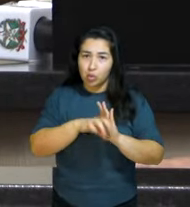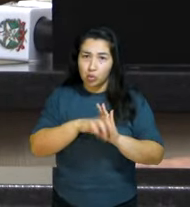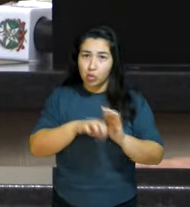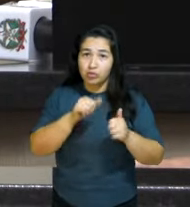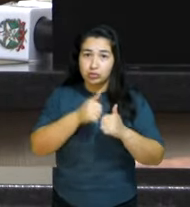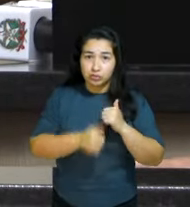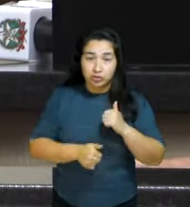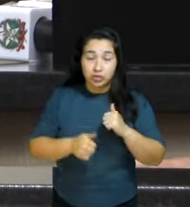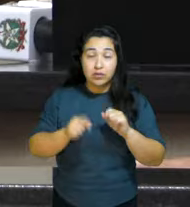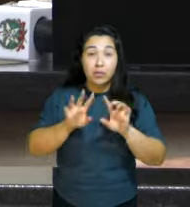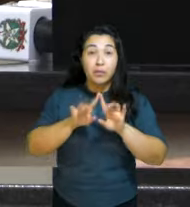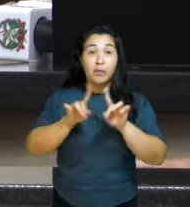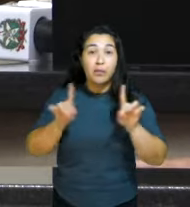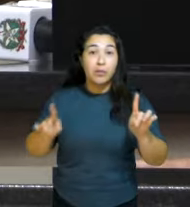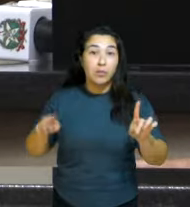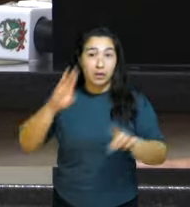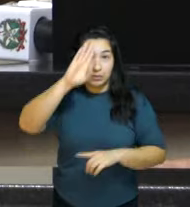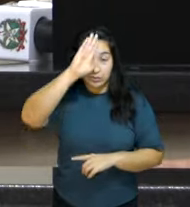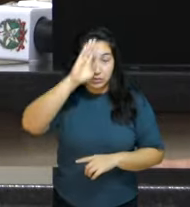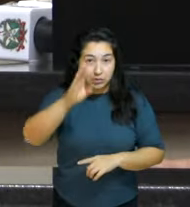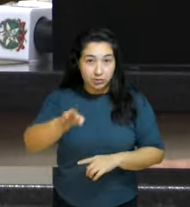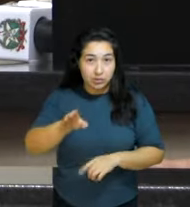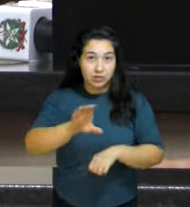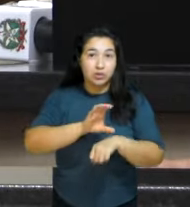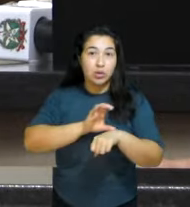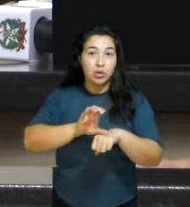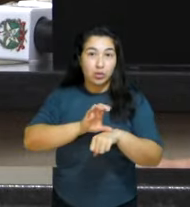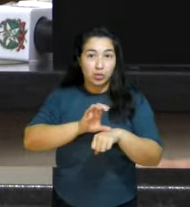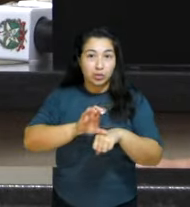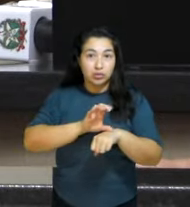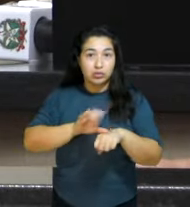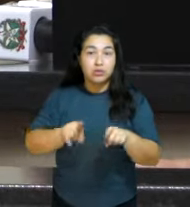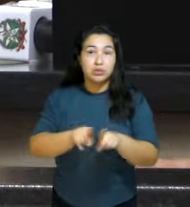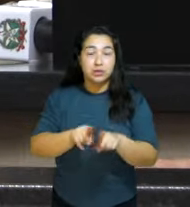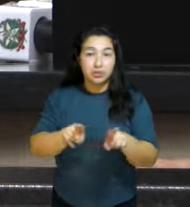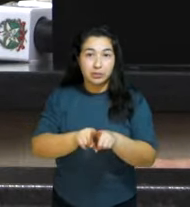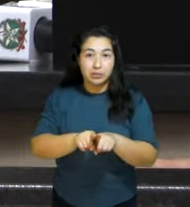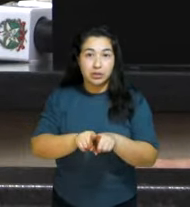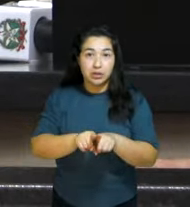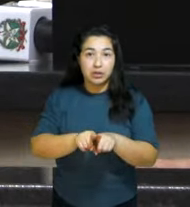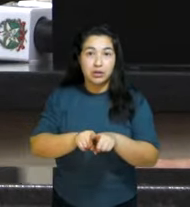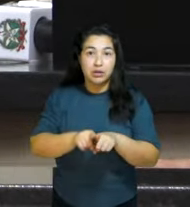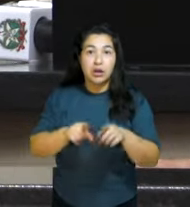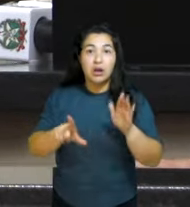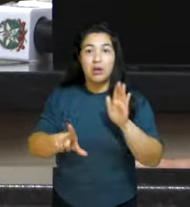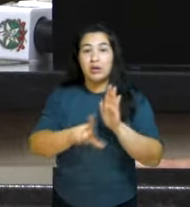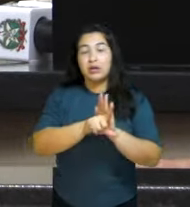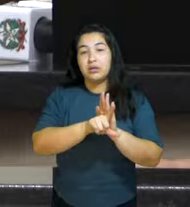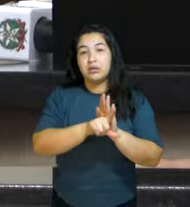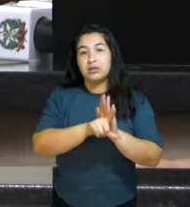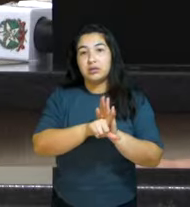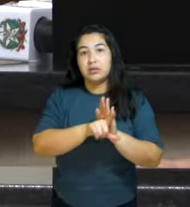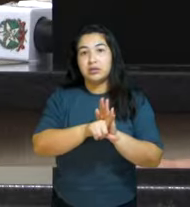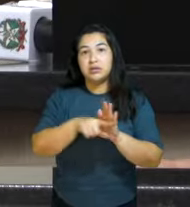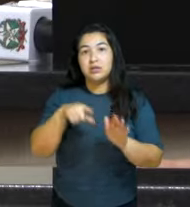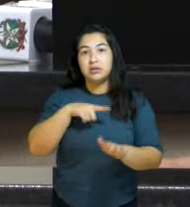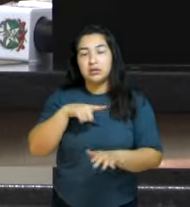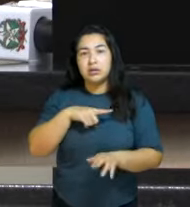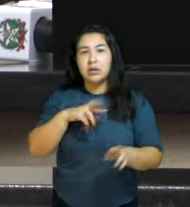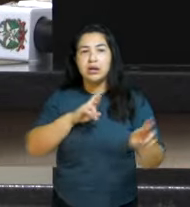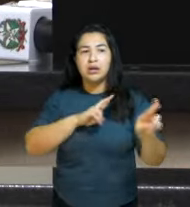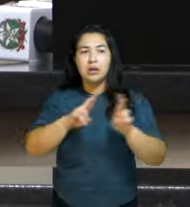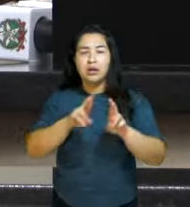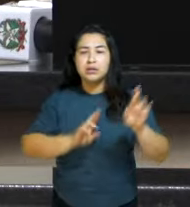mas, principalmente, a Constituição e a legislação que estabelece relações de